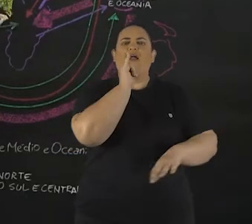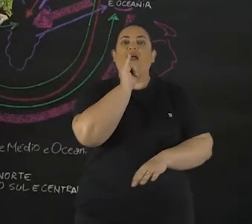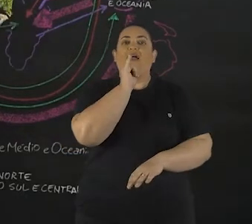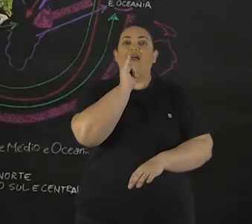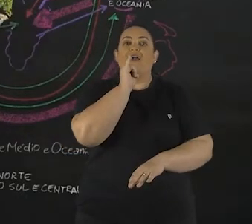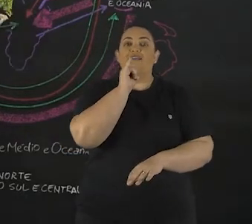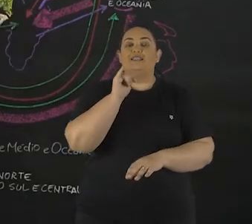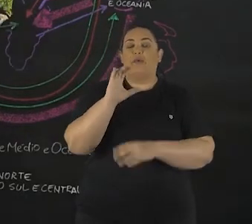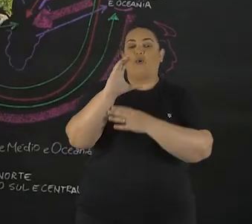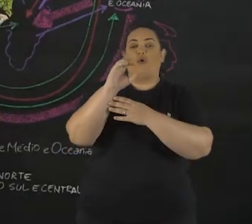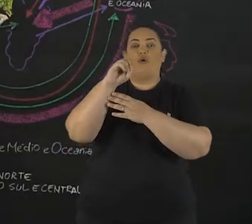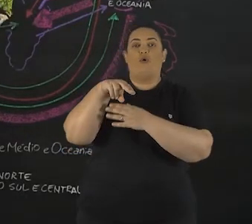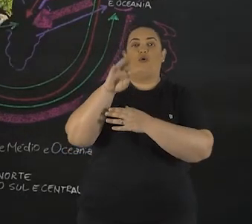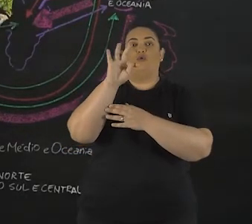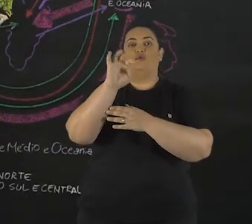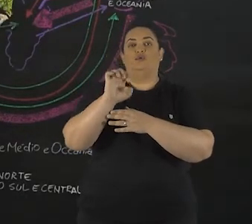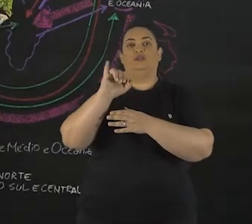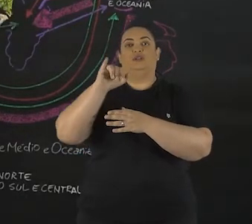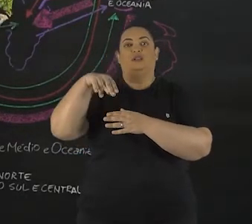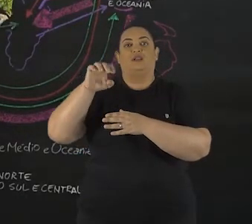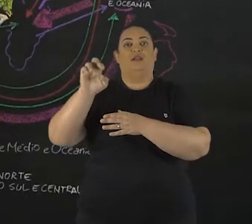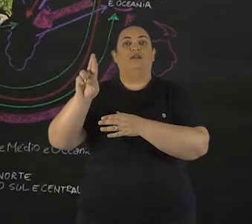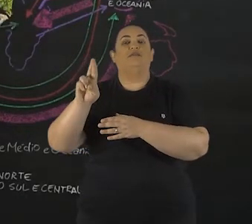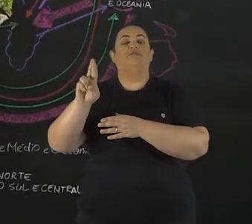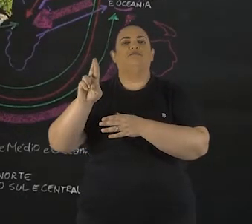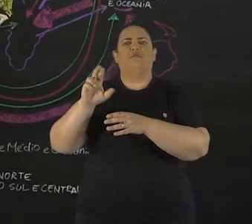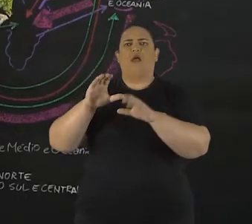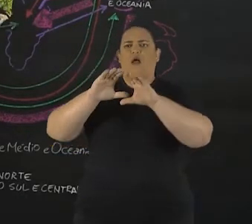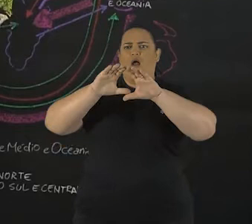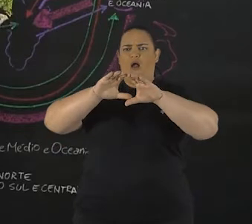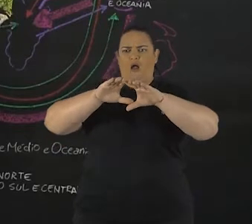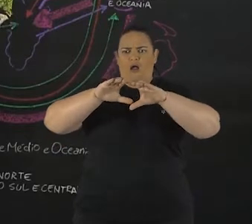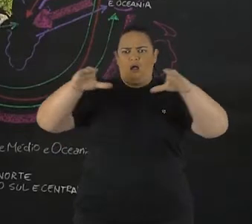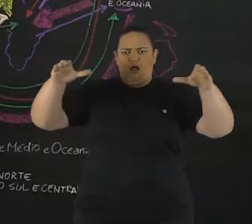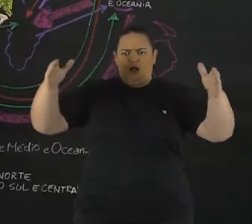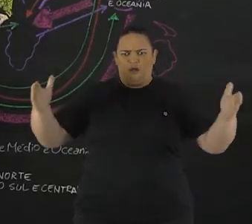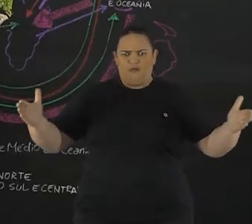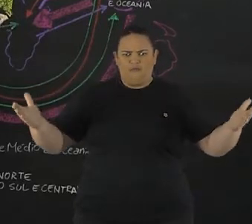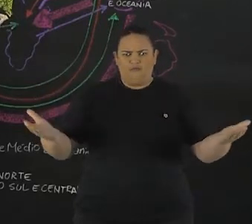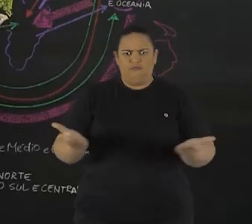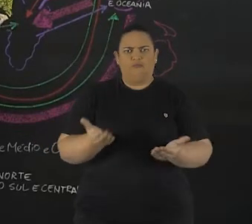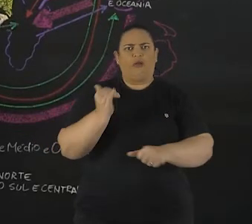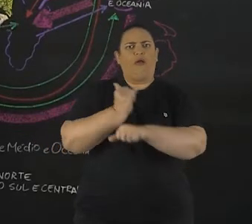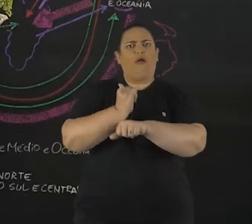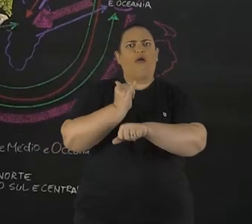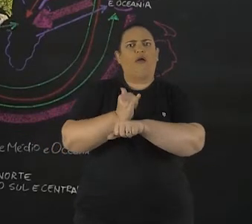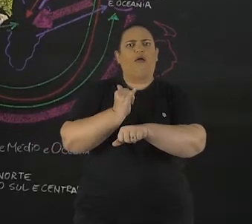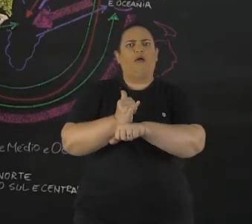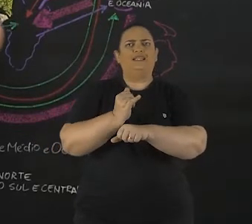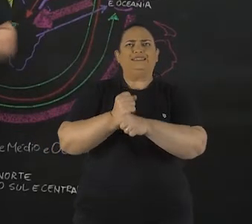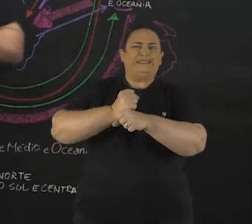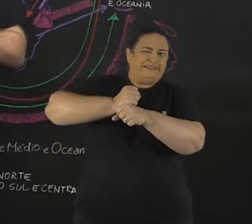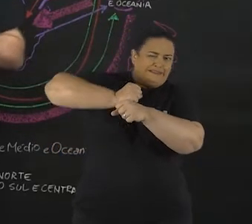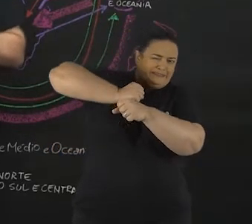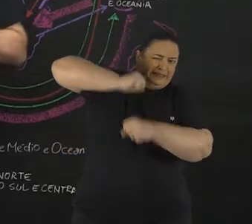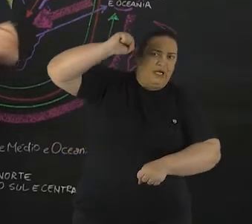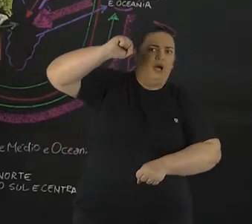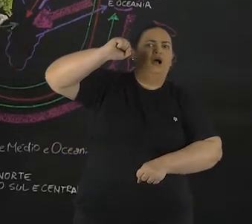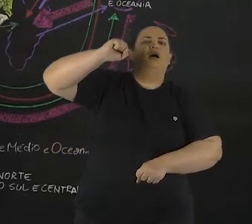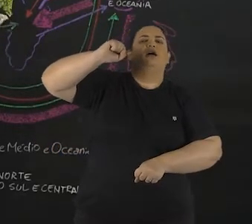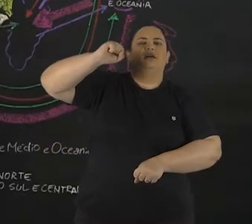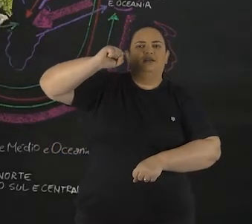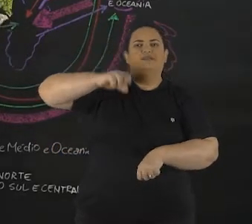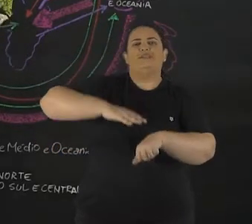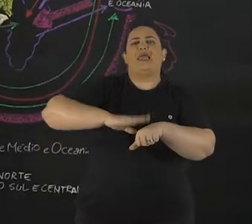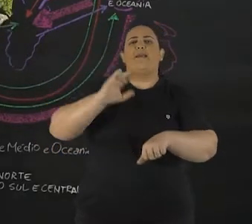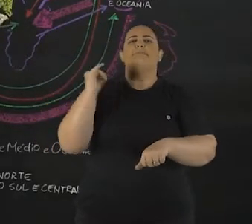o container. Sim, essa grande caixa de metal aí é uma das mais